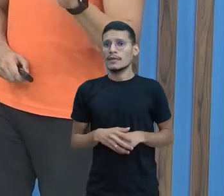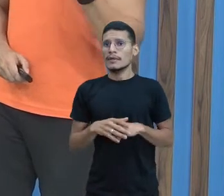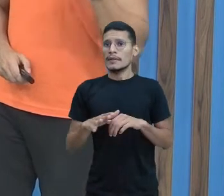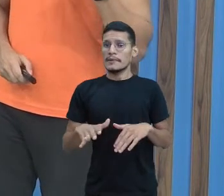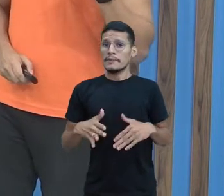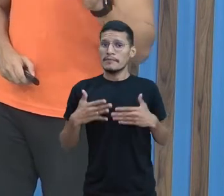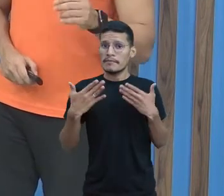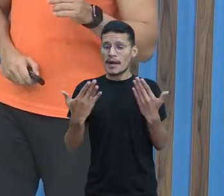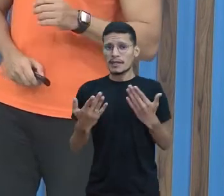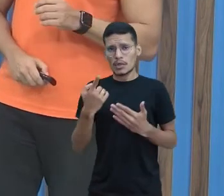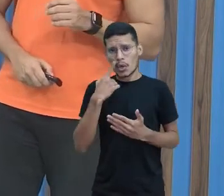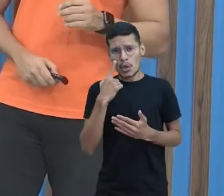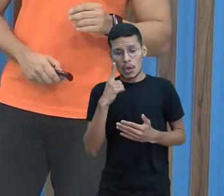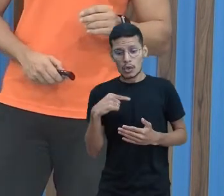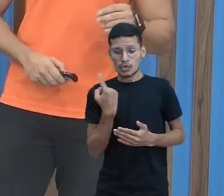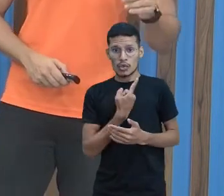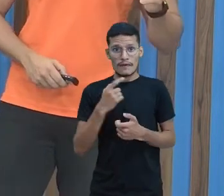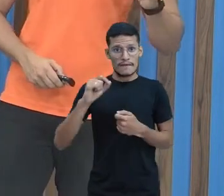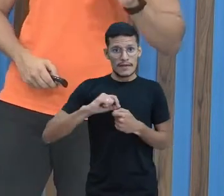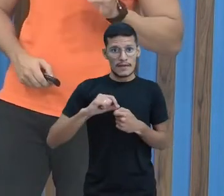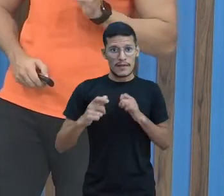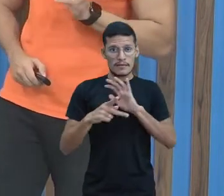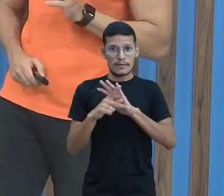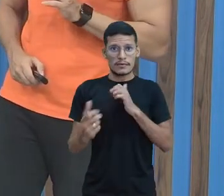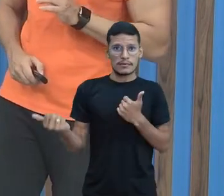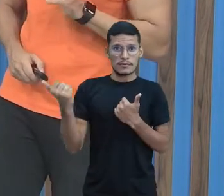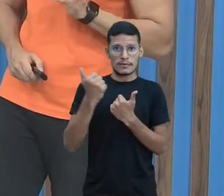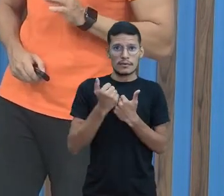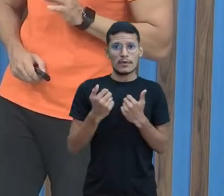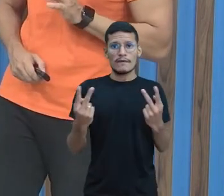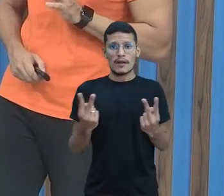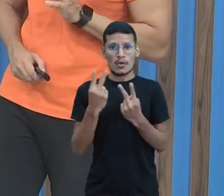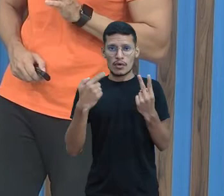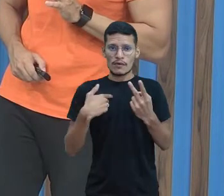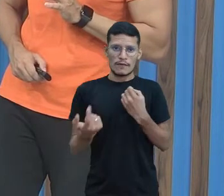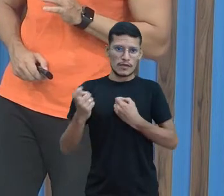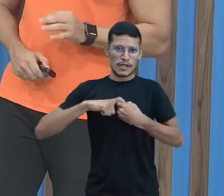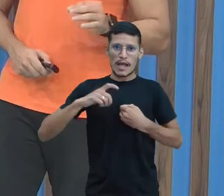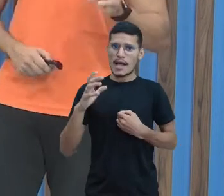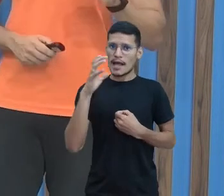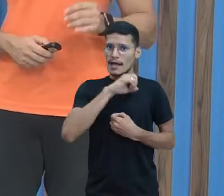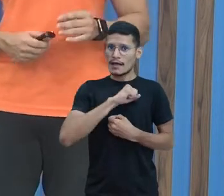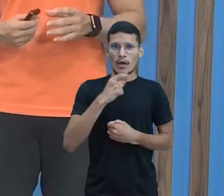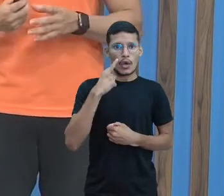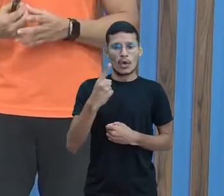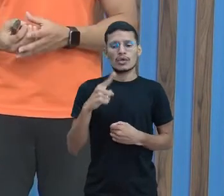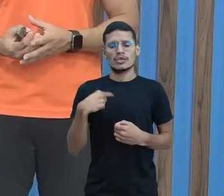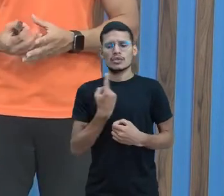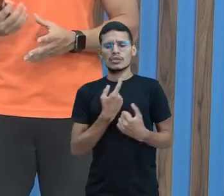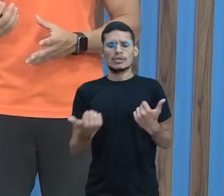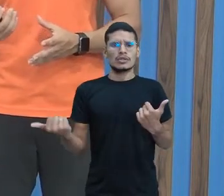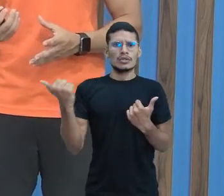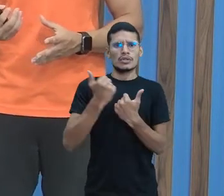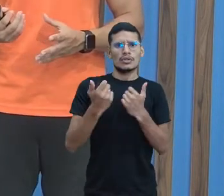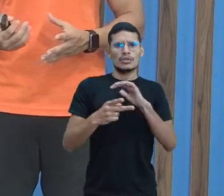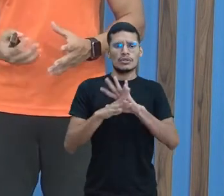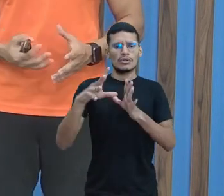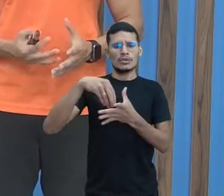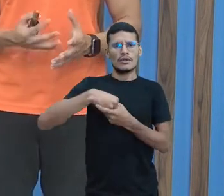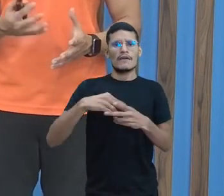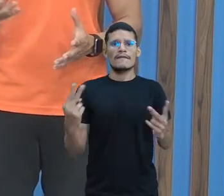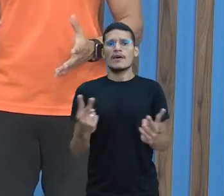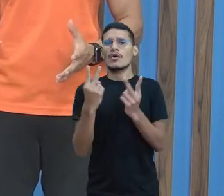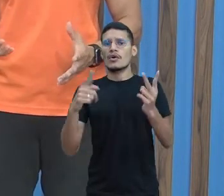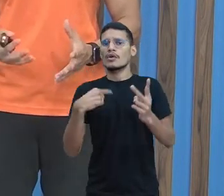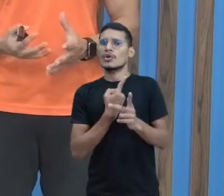Então, quando a gente efetuar aí a substituição lá nos valores, deixa eu voltar aqui rapidinho, quando a gente fizer a substituição lá nos valores, né, a